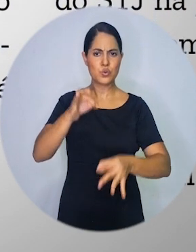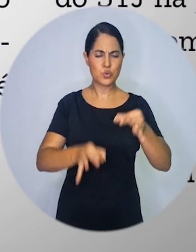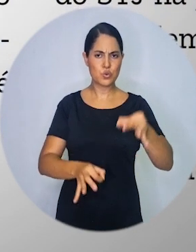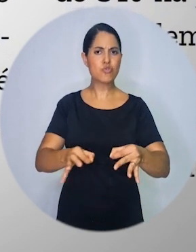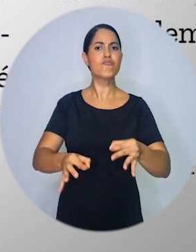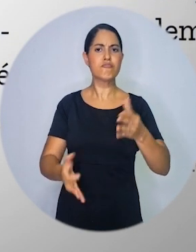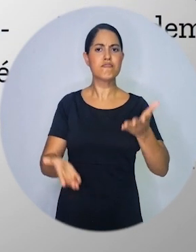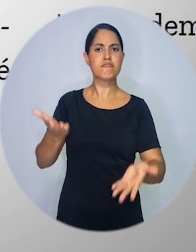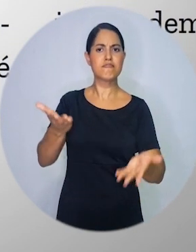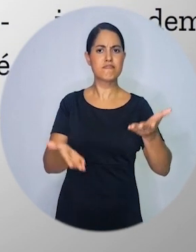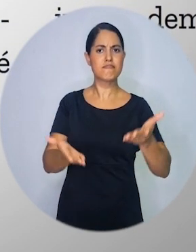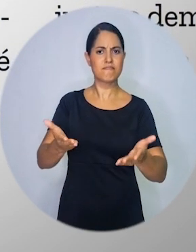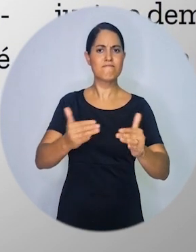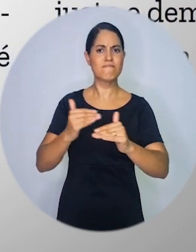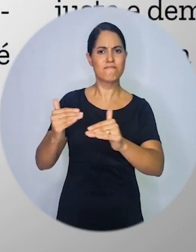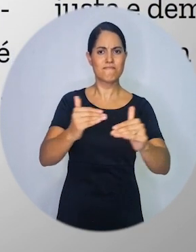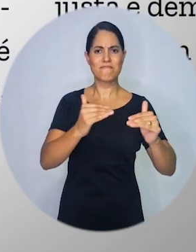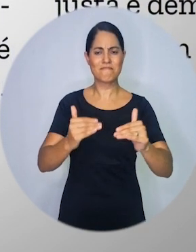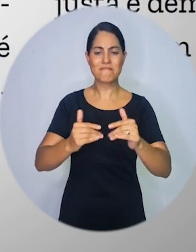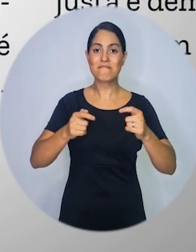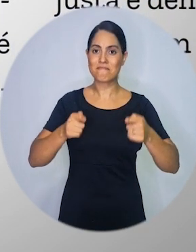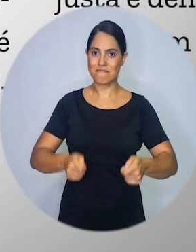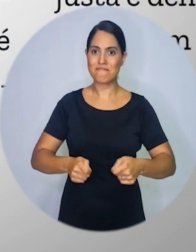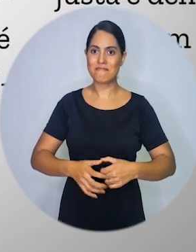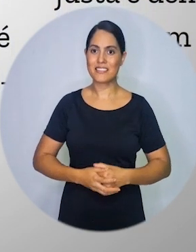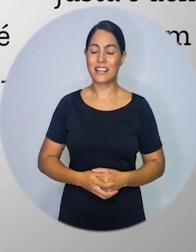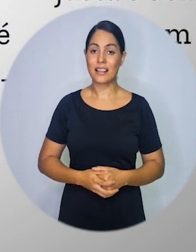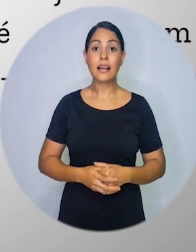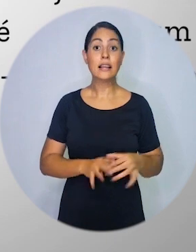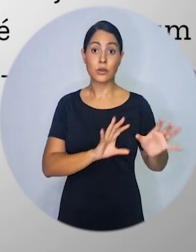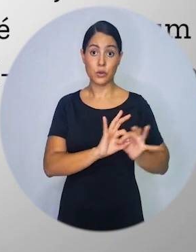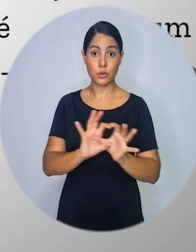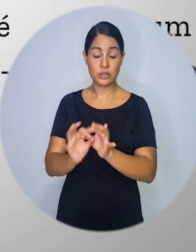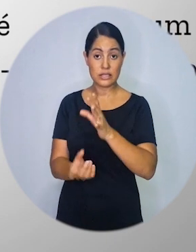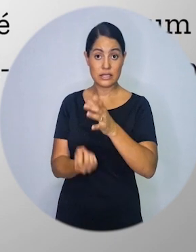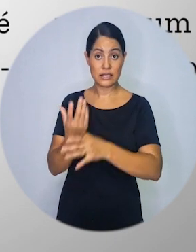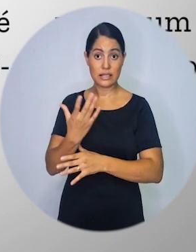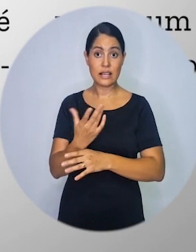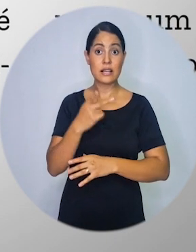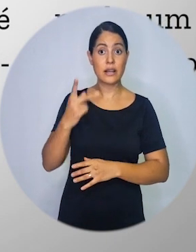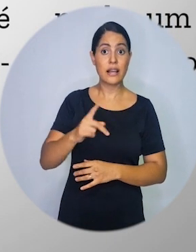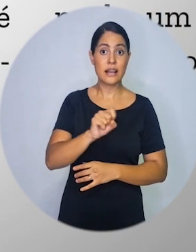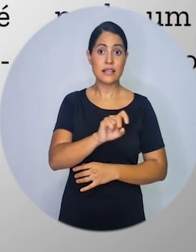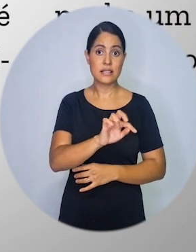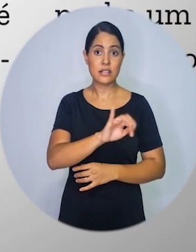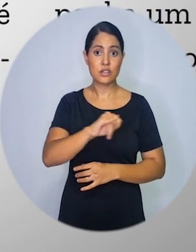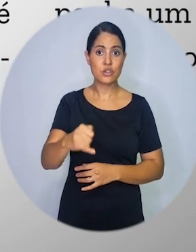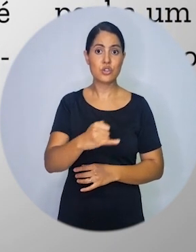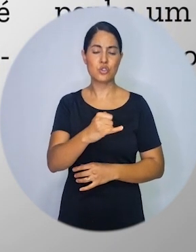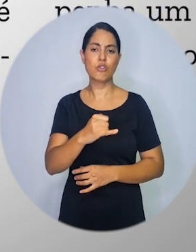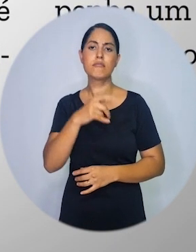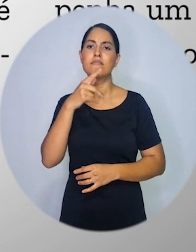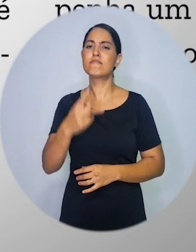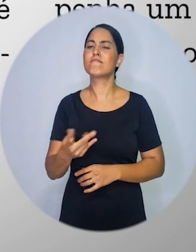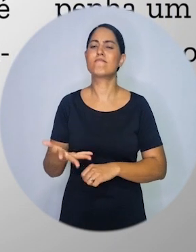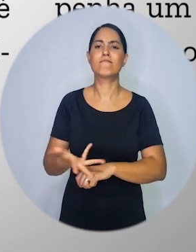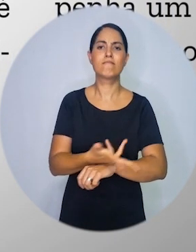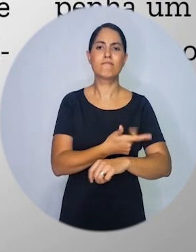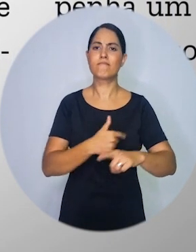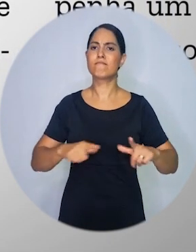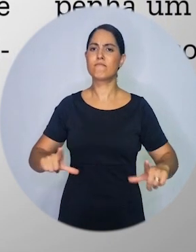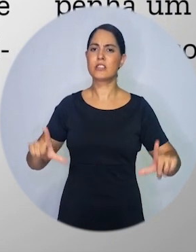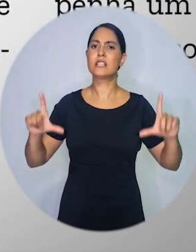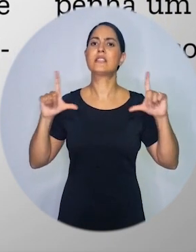sido uma bússola de justiça e equidade. Desde sua criação, a Corte tem se destacado como um tribunal de excelência, responsável